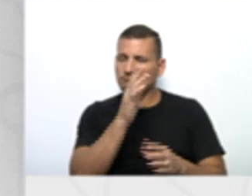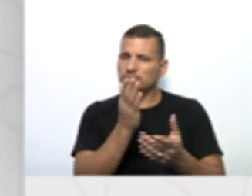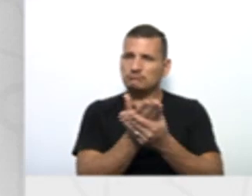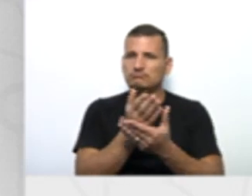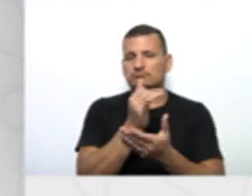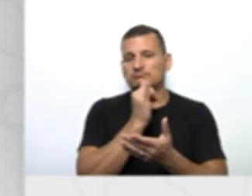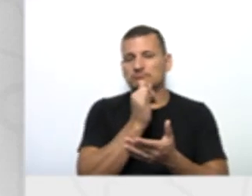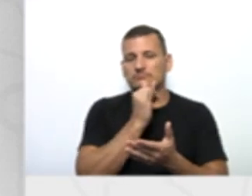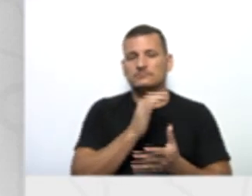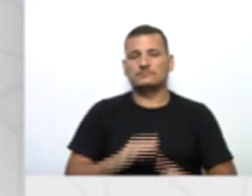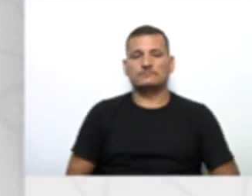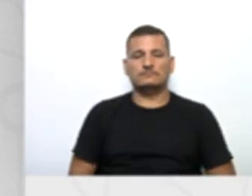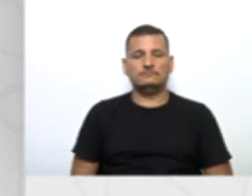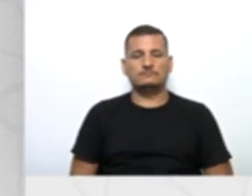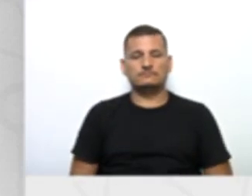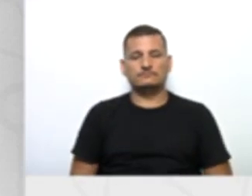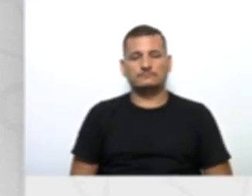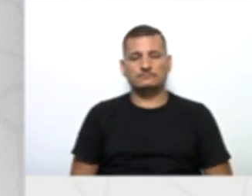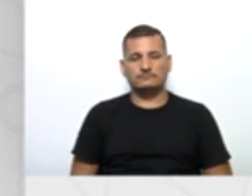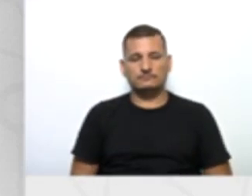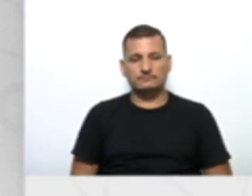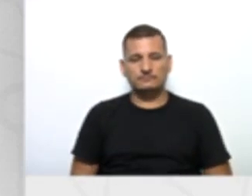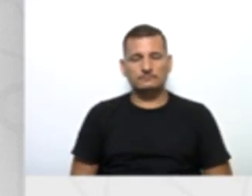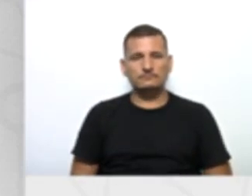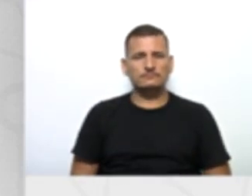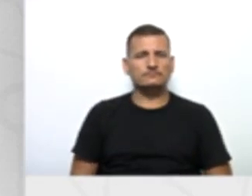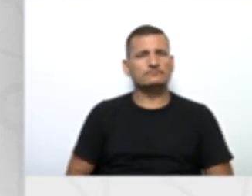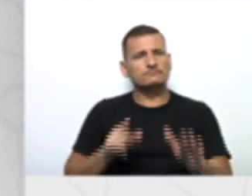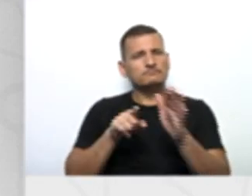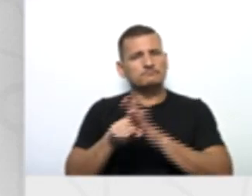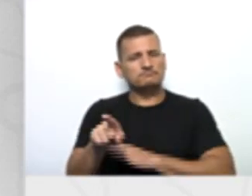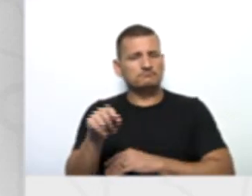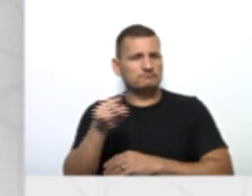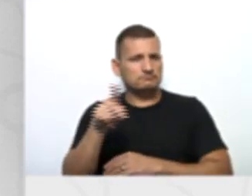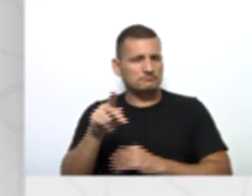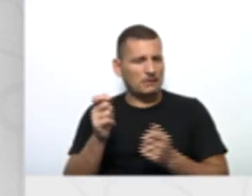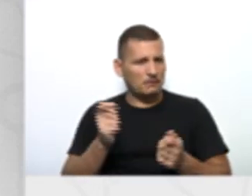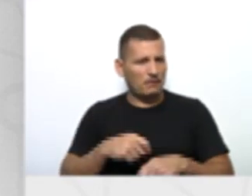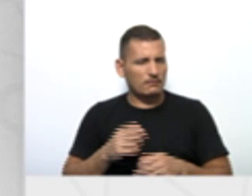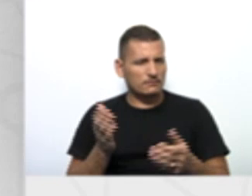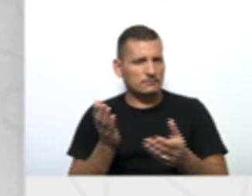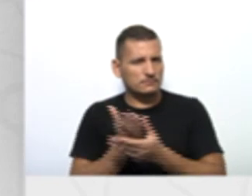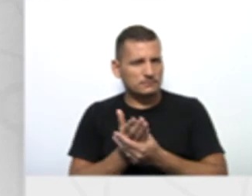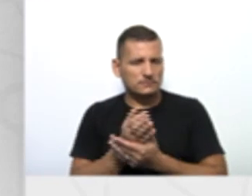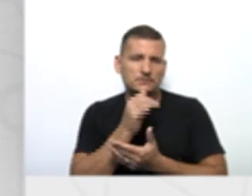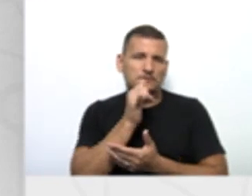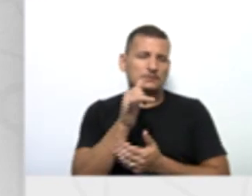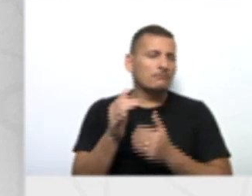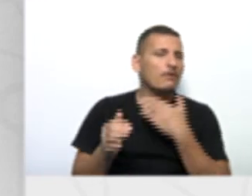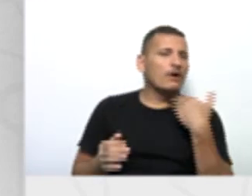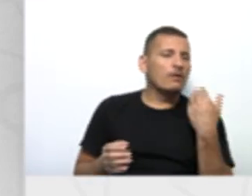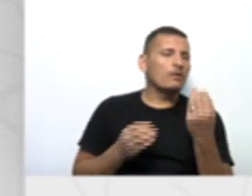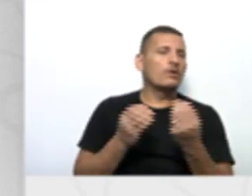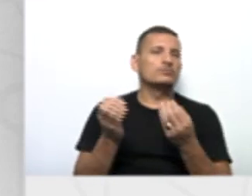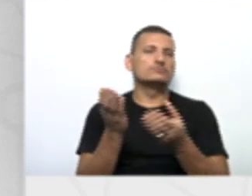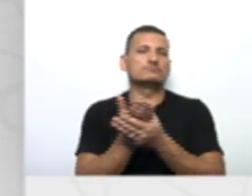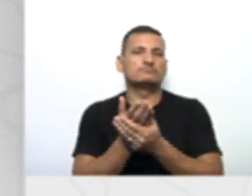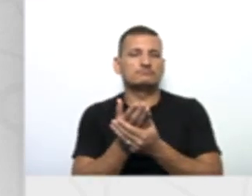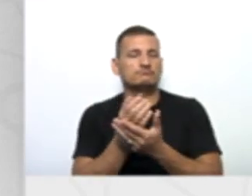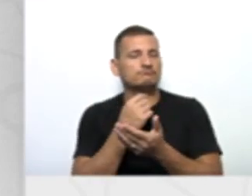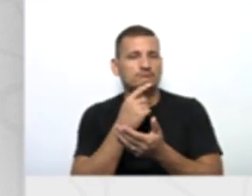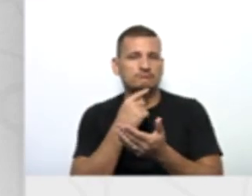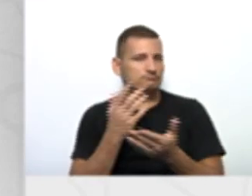exemplo. Professor, será que vai dar tempo de ser processado? Quer dizer, causa morte instantânea. Como é que ele vai ser